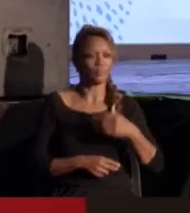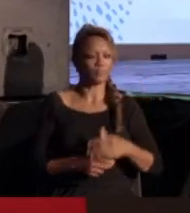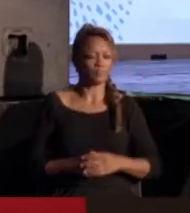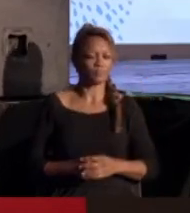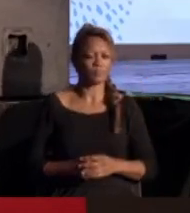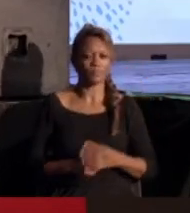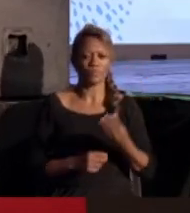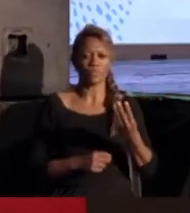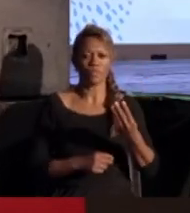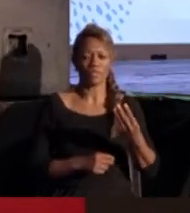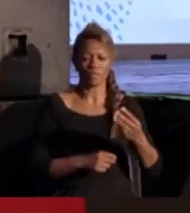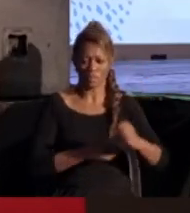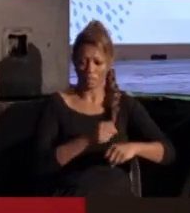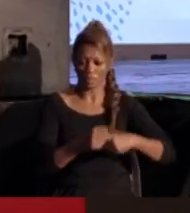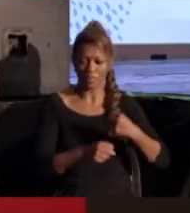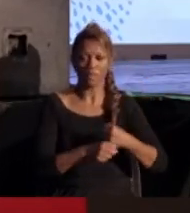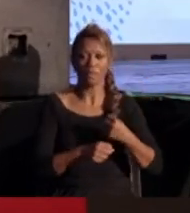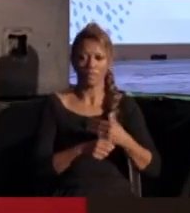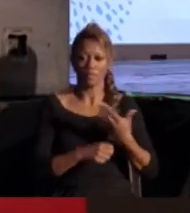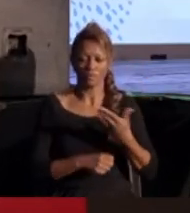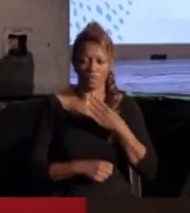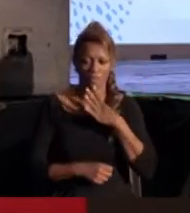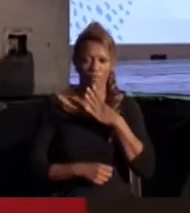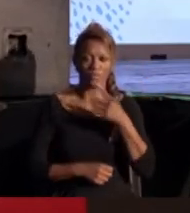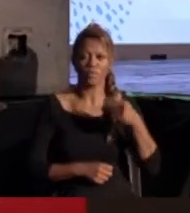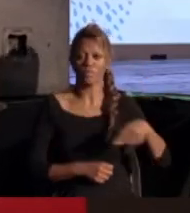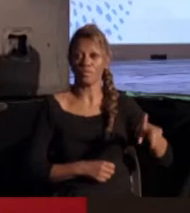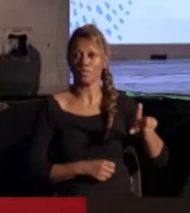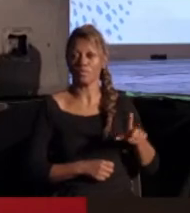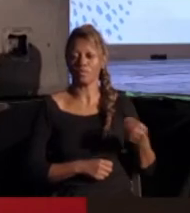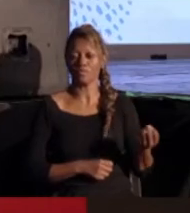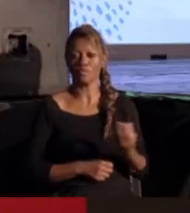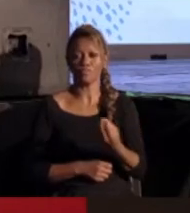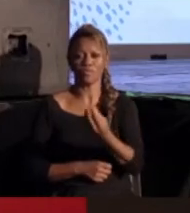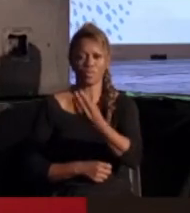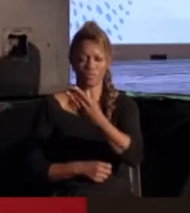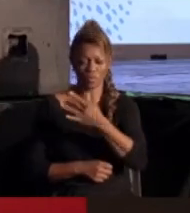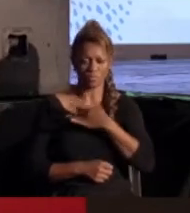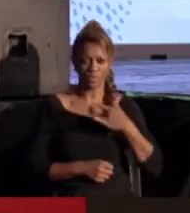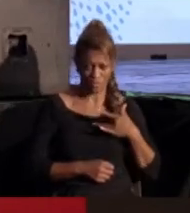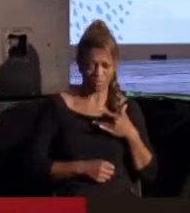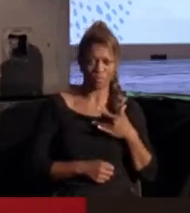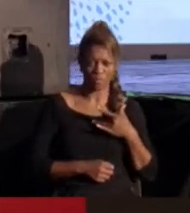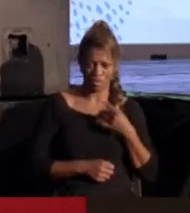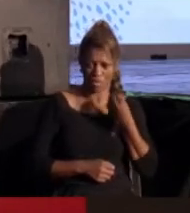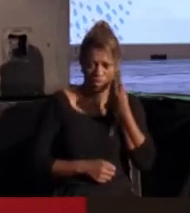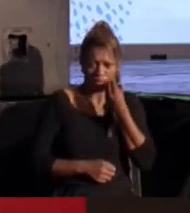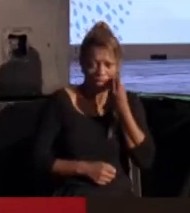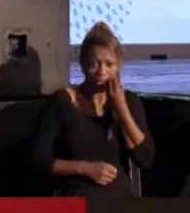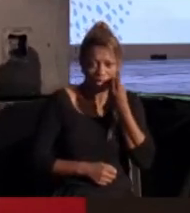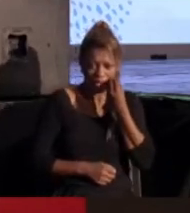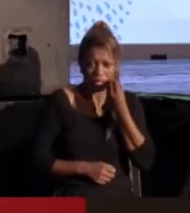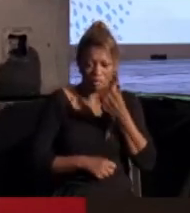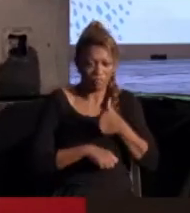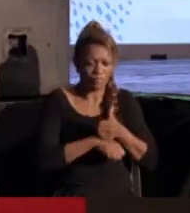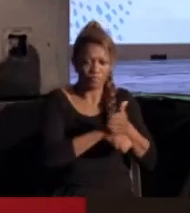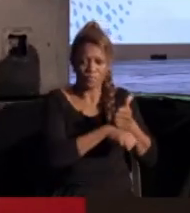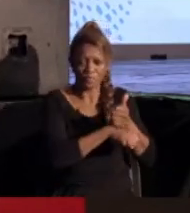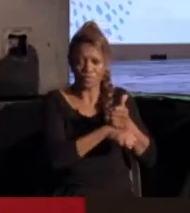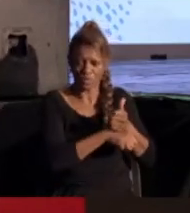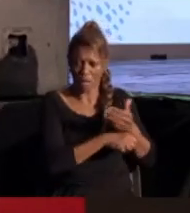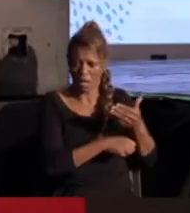quase 3 anos, como contratado pelo Ministério da Saúde, né, de Moçambique. E